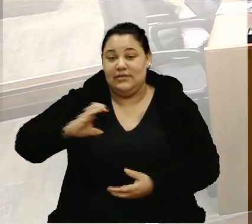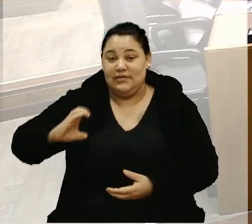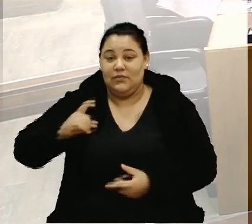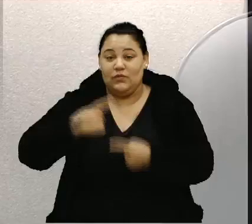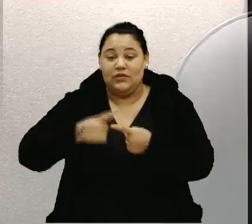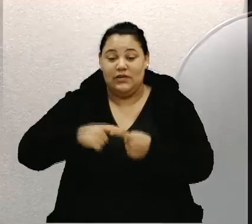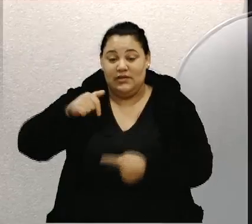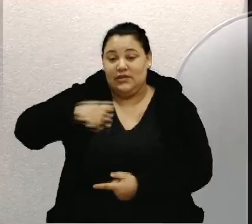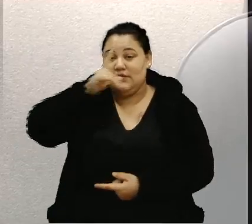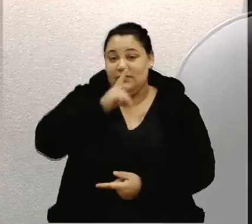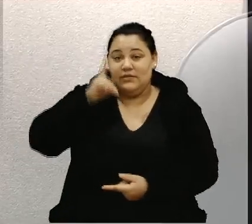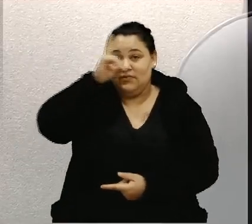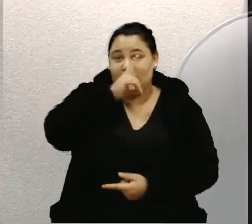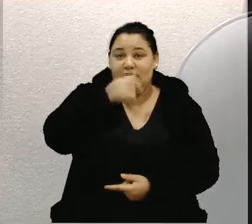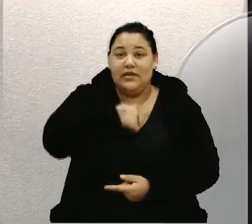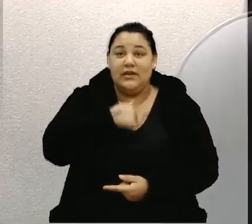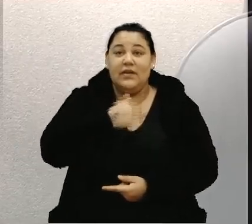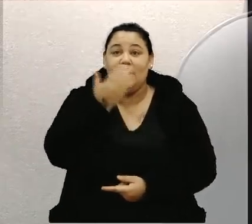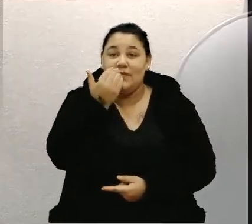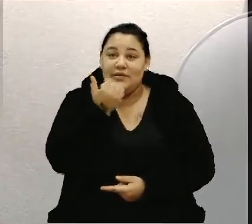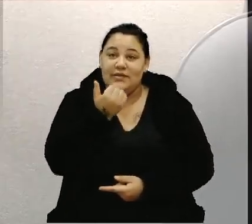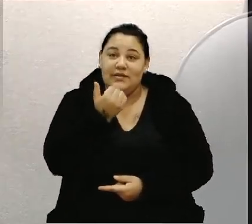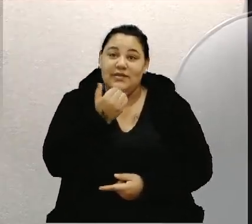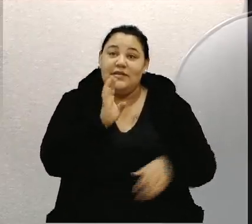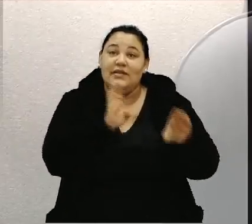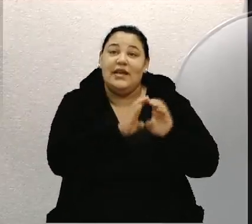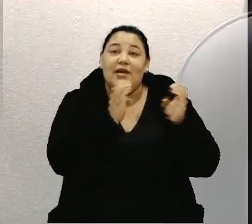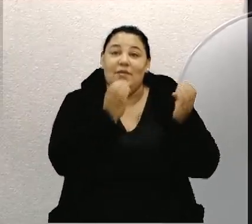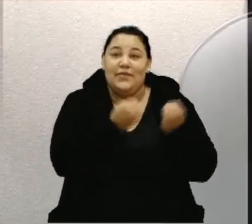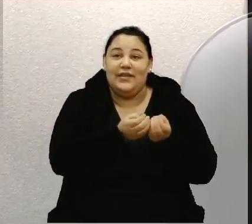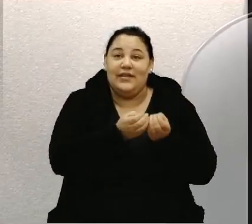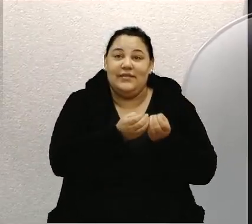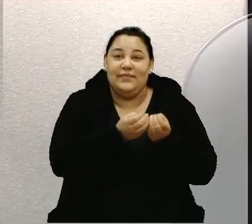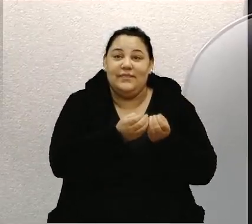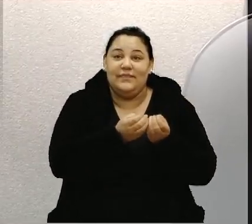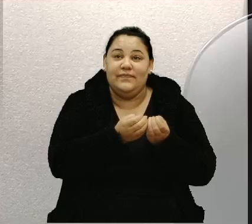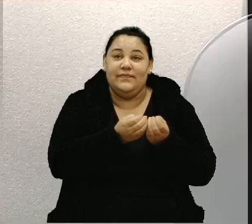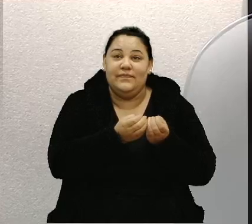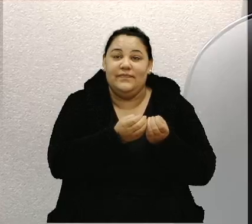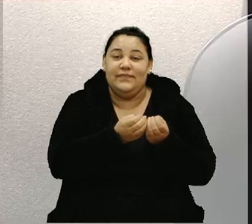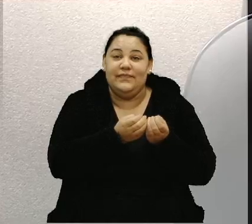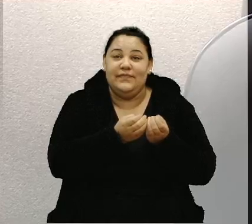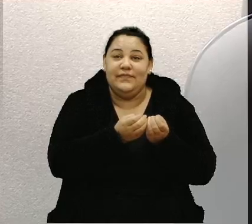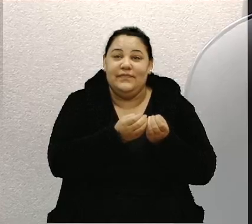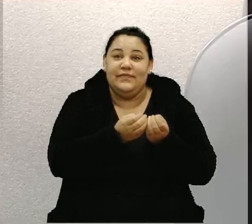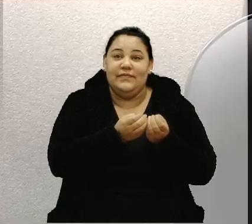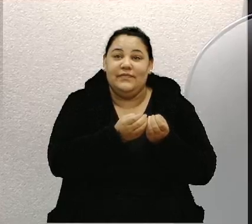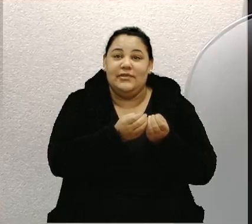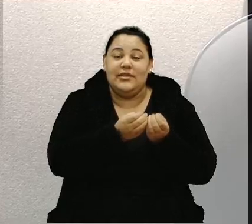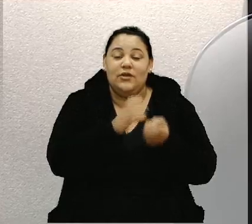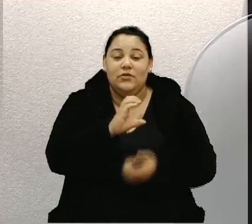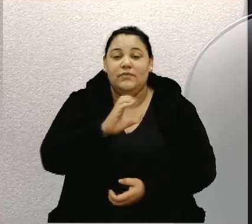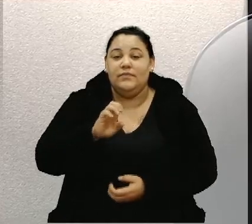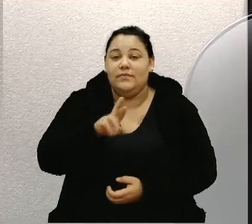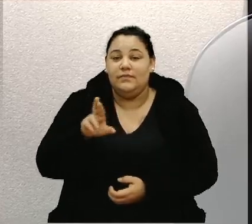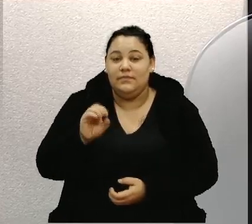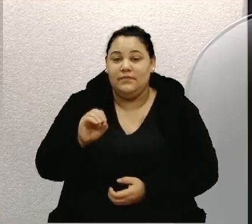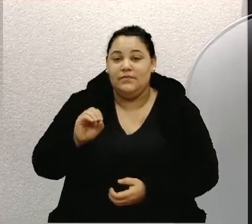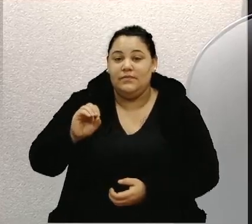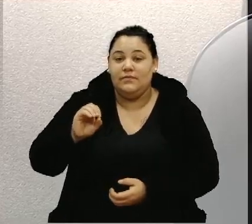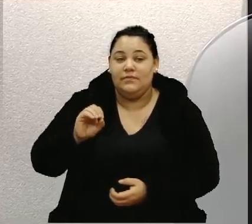domingo eu estive almoçando na comunidade de Cerro da Glória. Cerro da Glória. E assim,